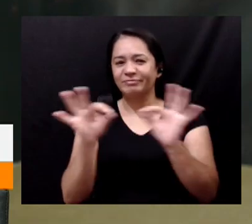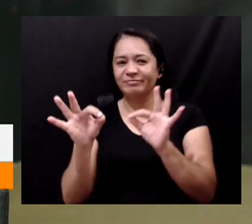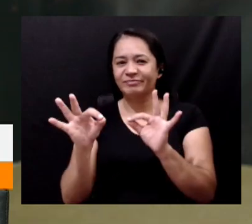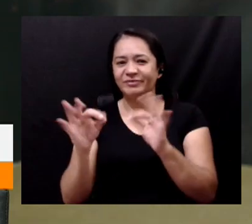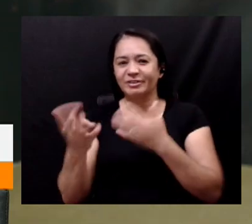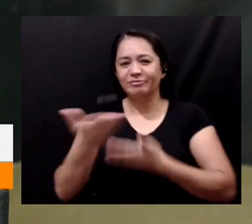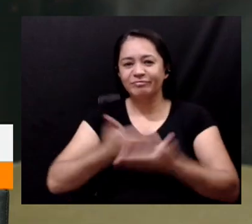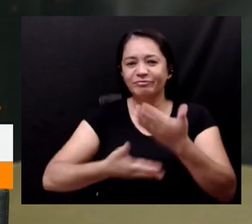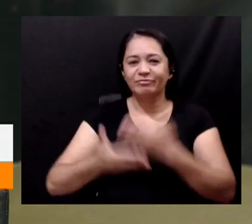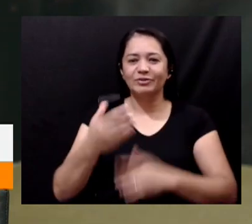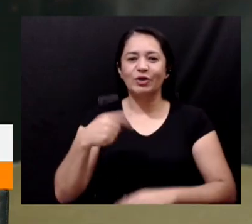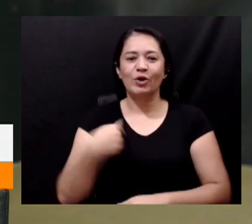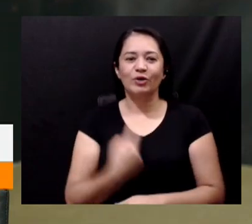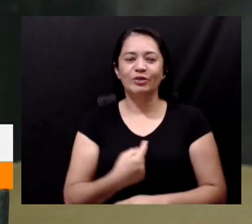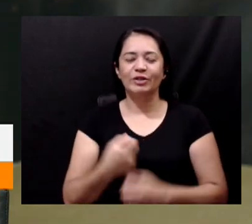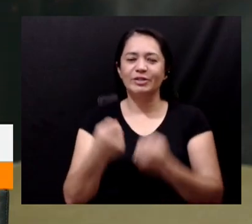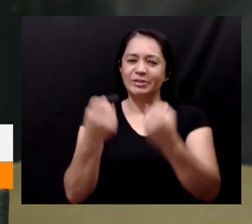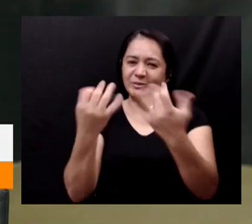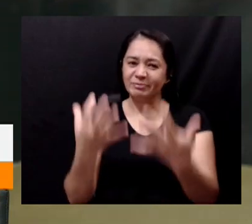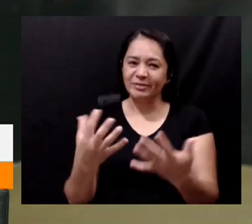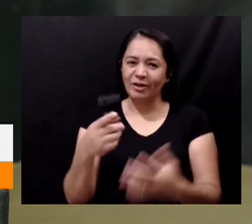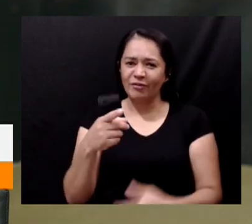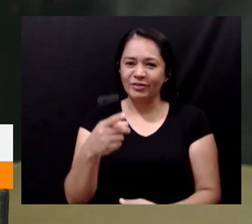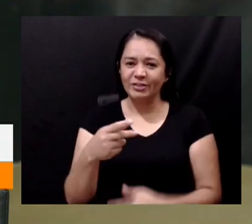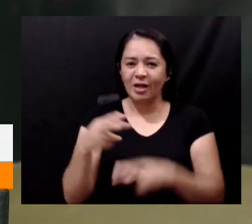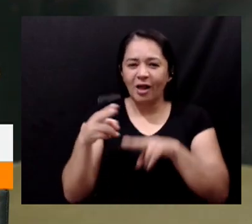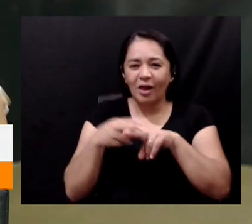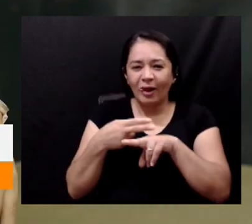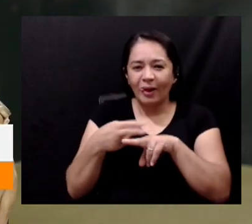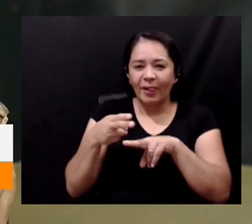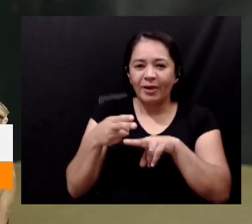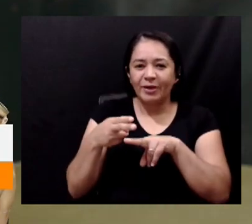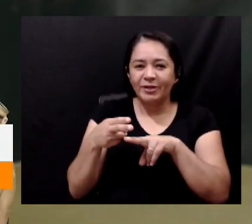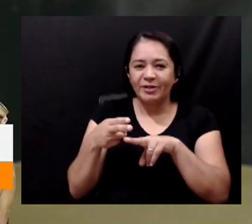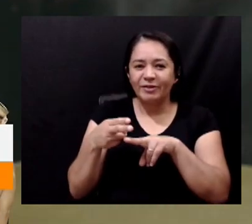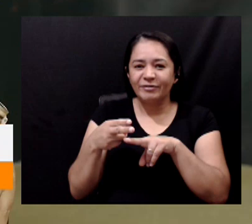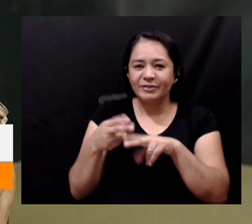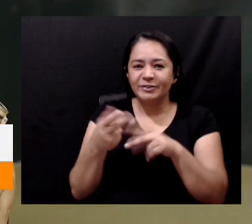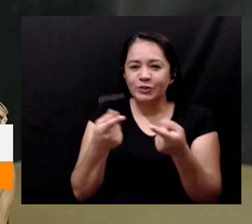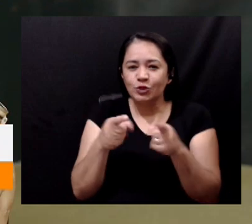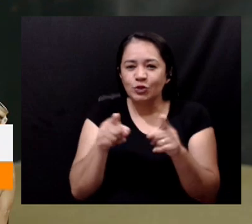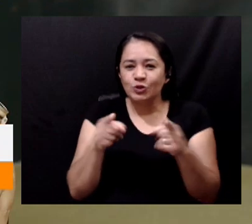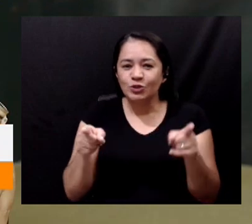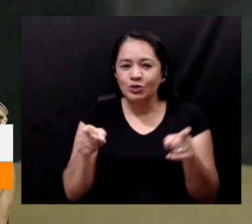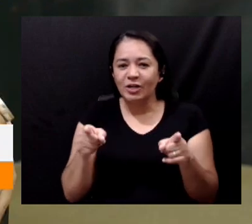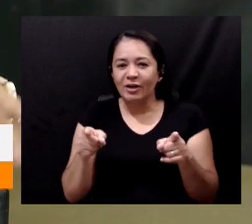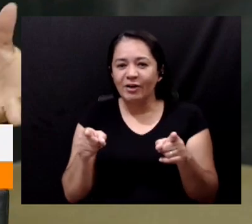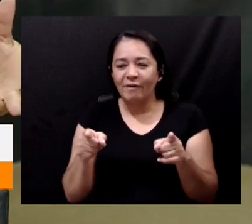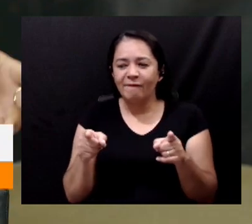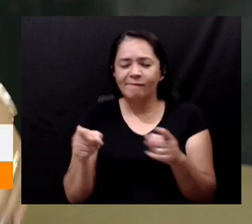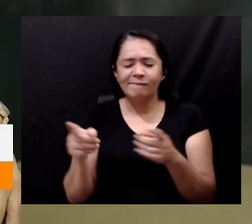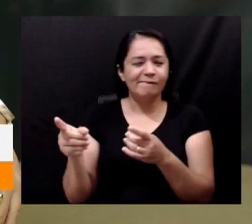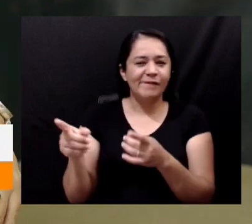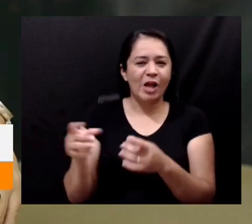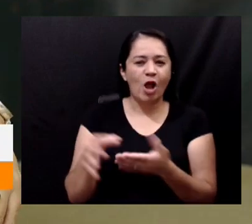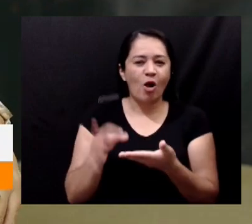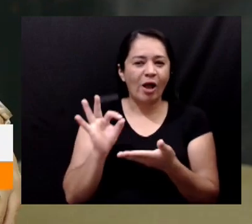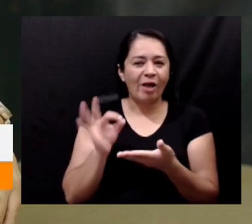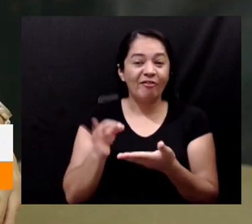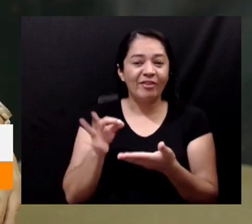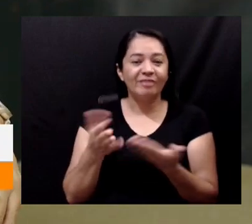vai contar pra gente, você resiste a um chocolate? Resiste a um churrasquinho? Resiste a um café? Pois é,